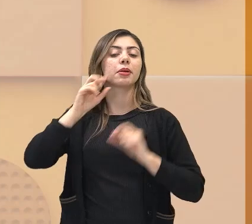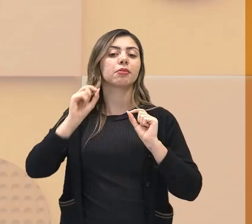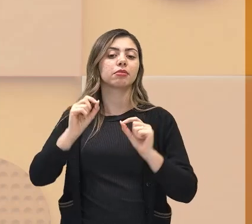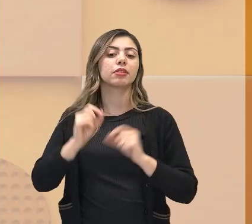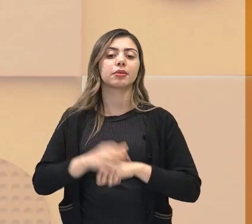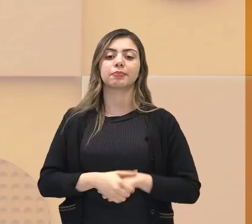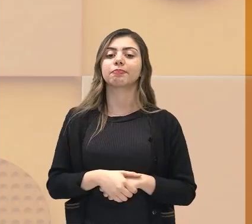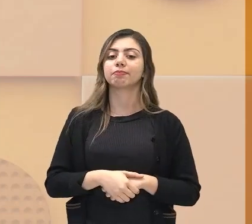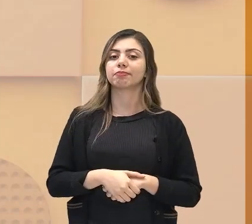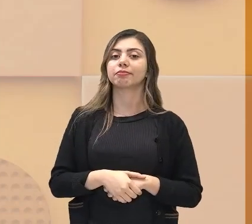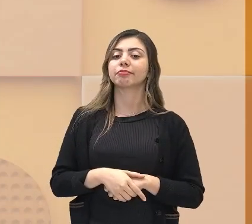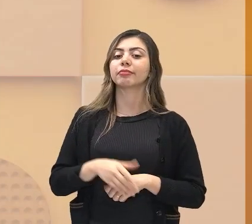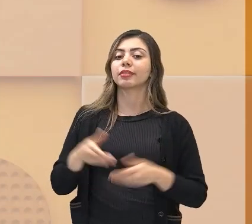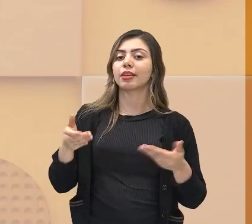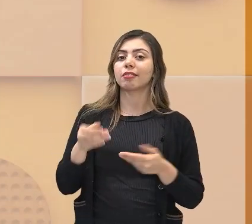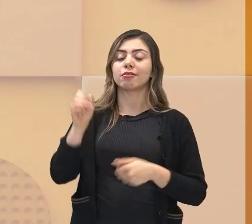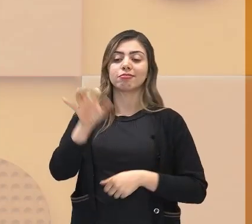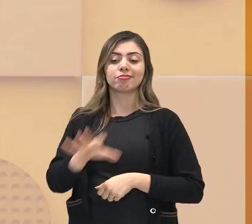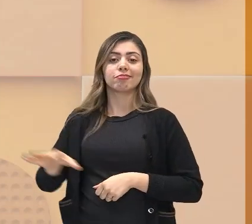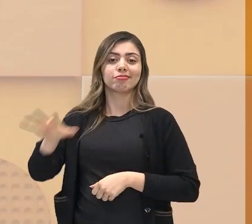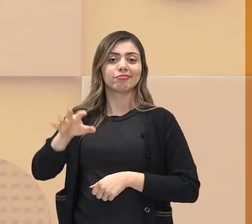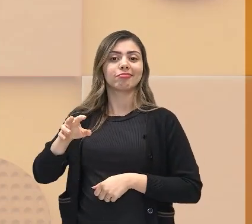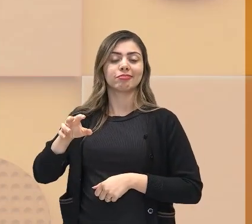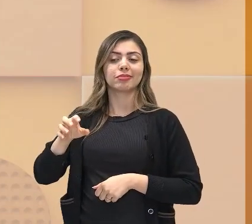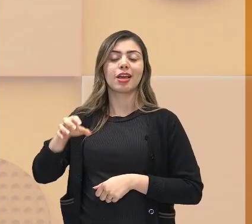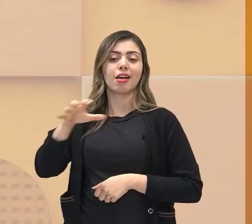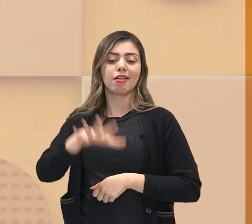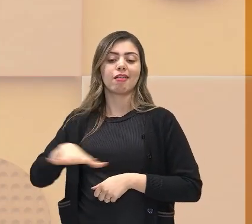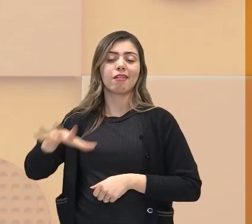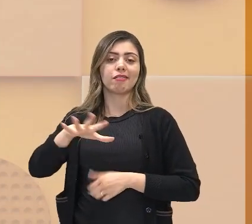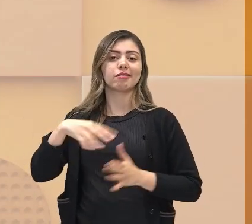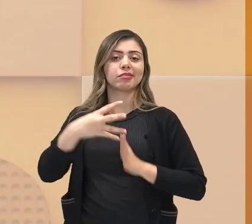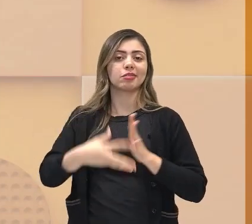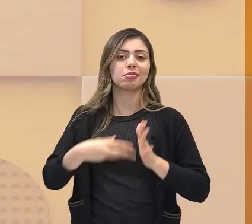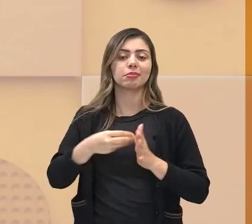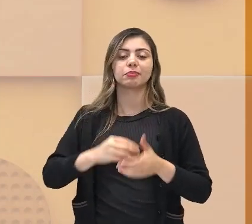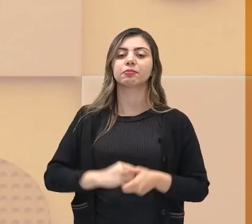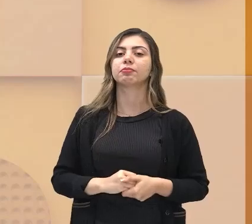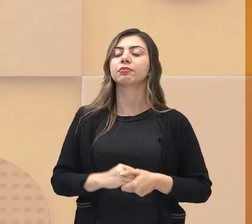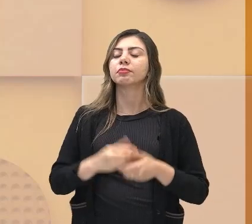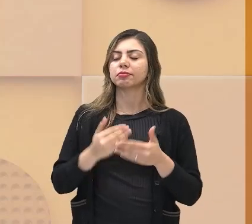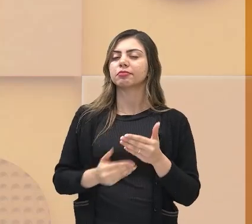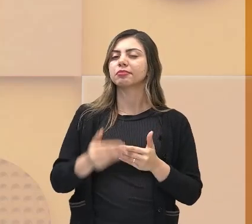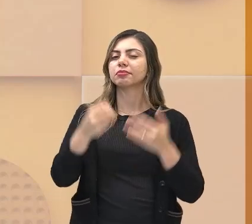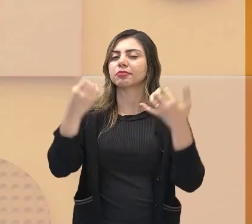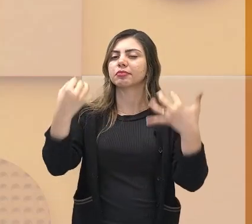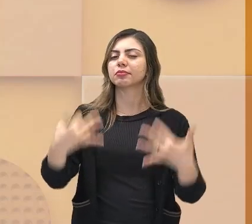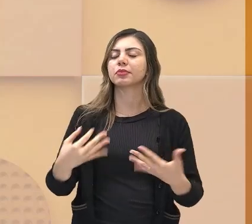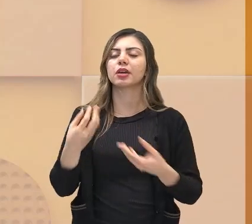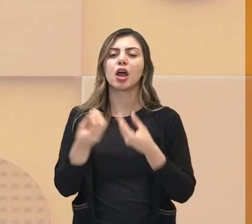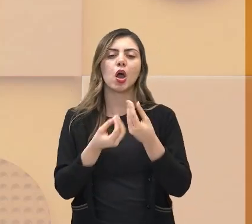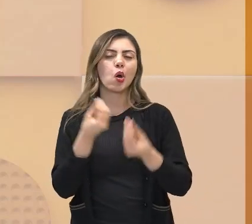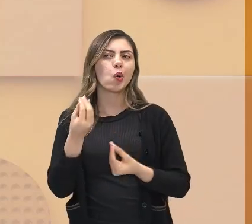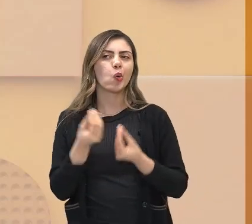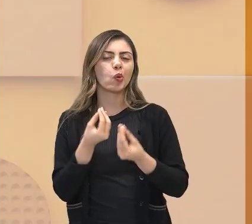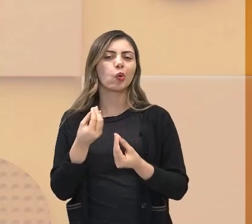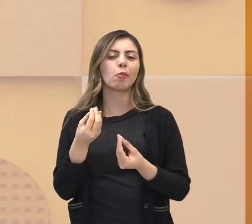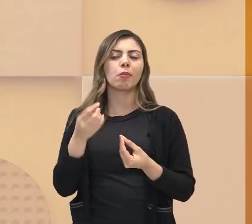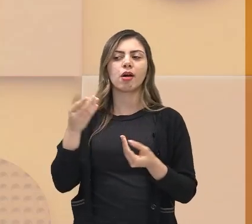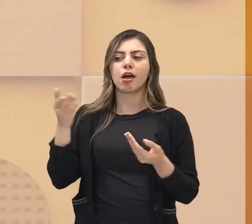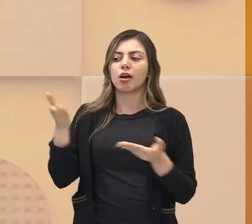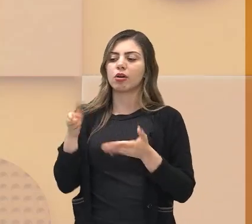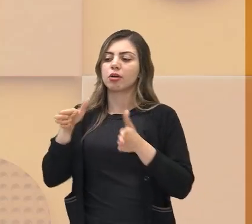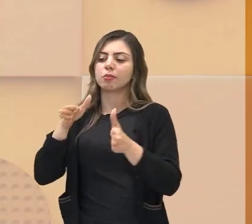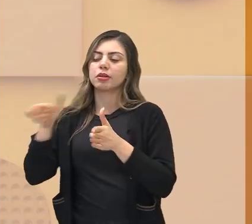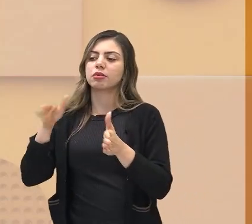nossa querida região amazônica. Então, vamos tentar compreender de um modo geral como esses